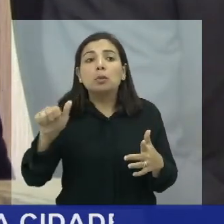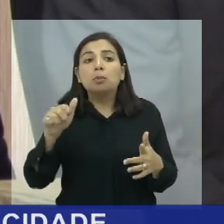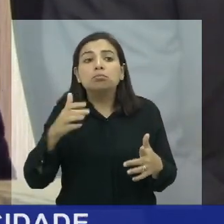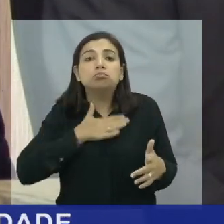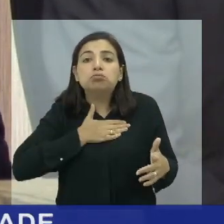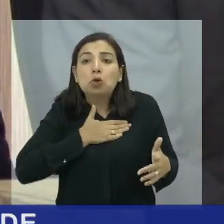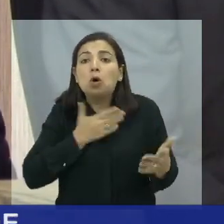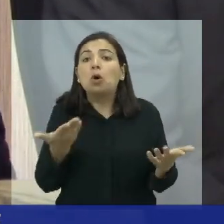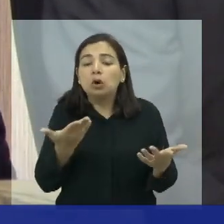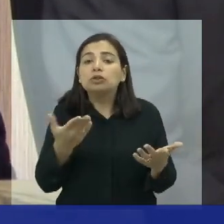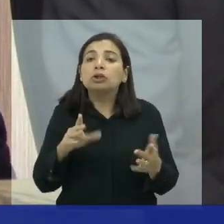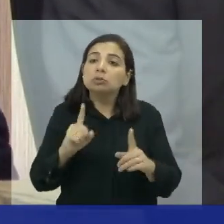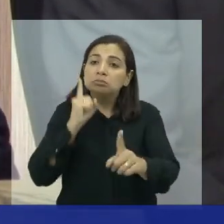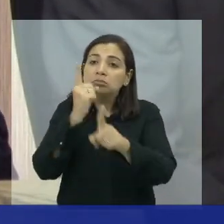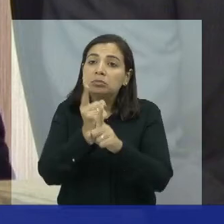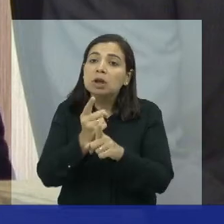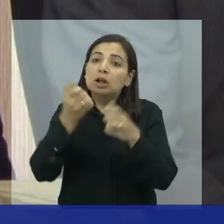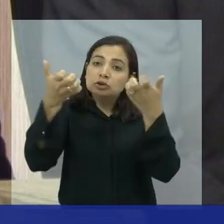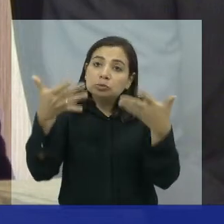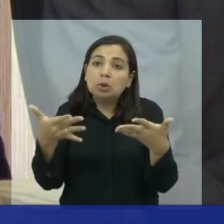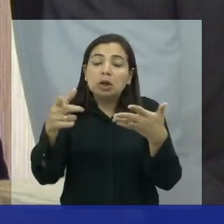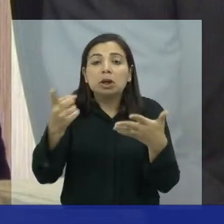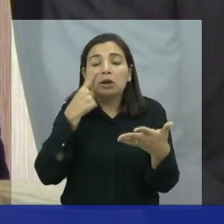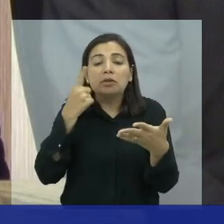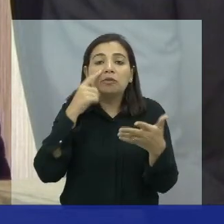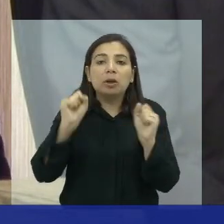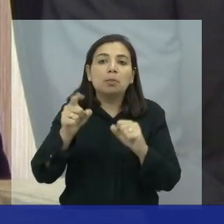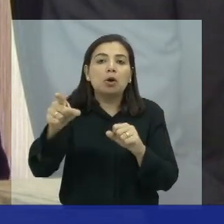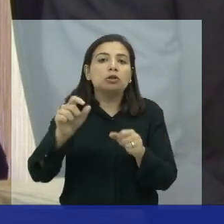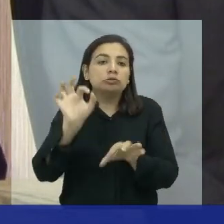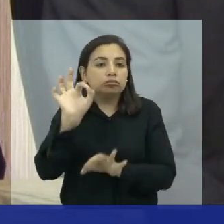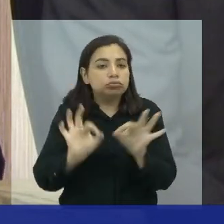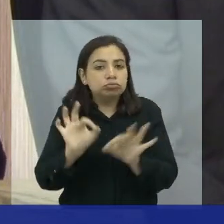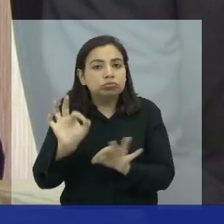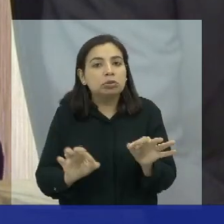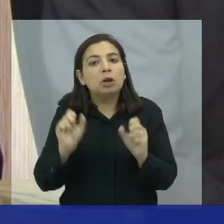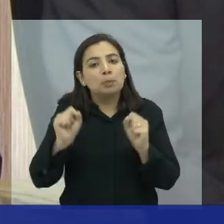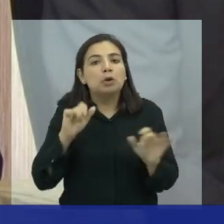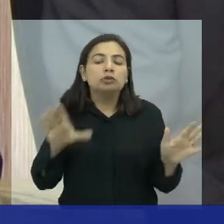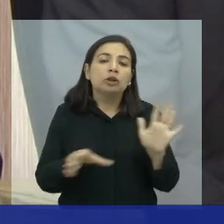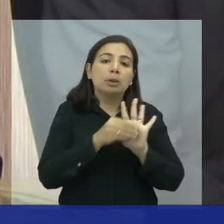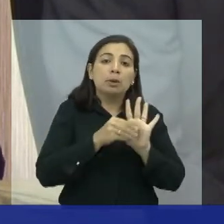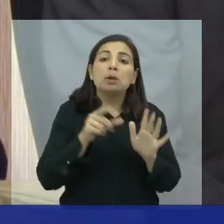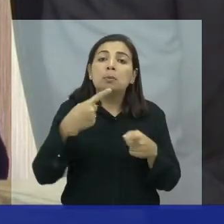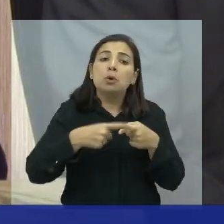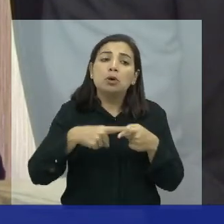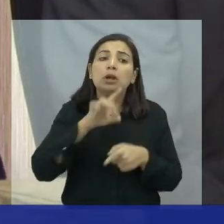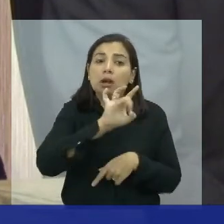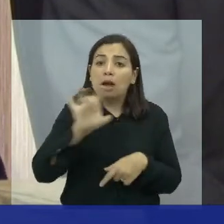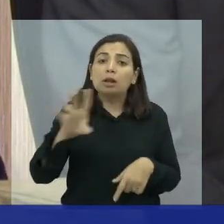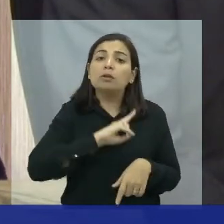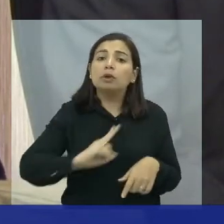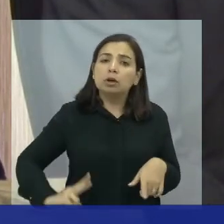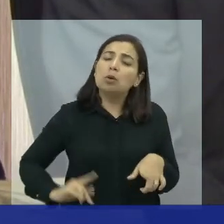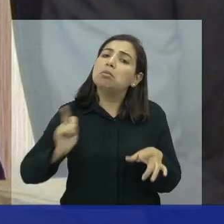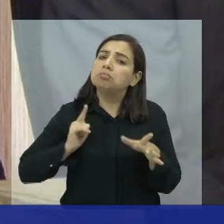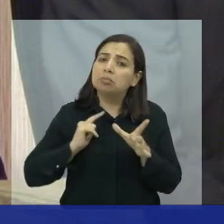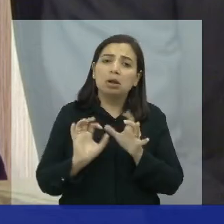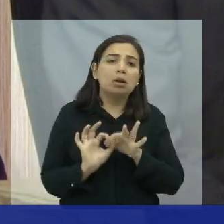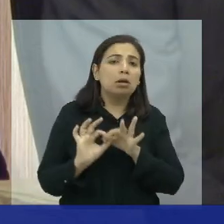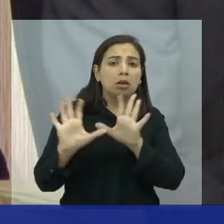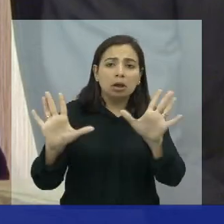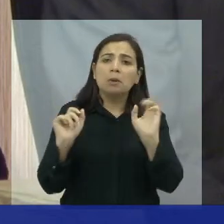mesmo os que estão ausentes também, certamente, estão disponíveis para conversar a respeito de